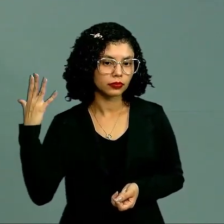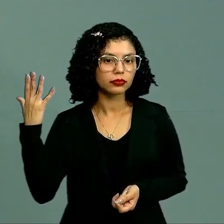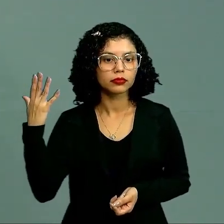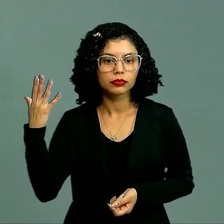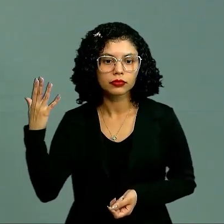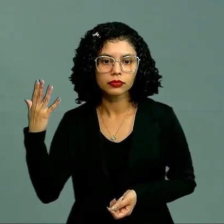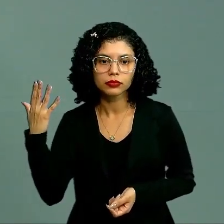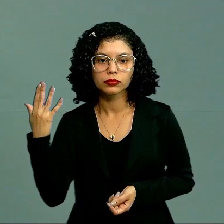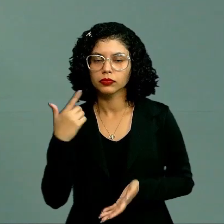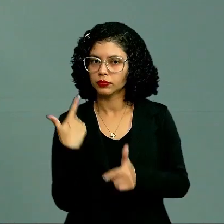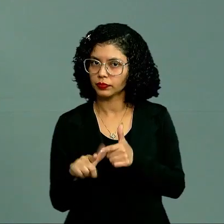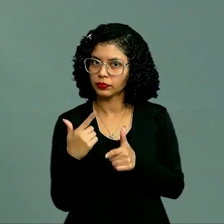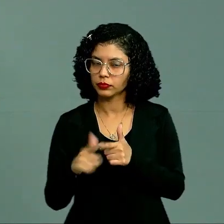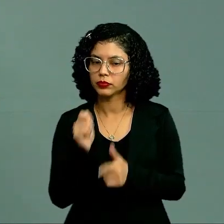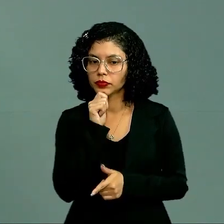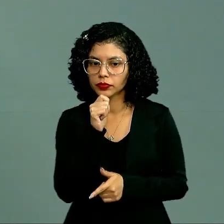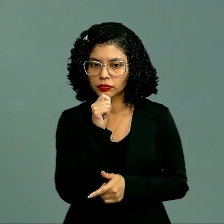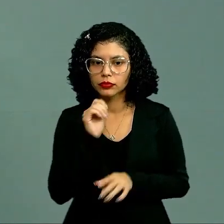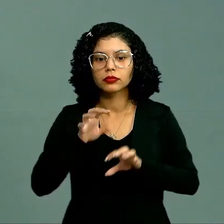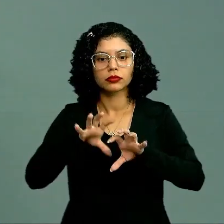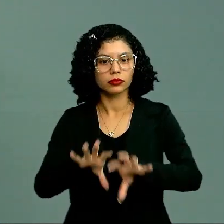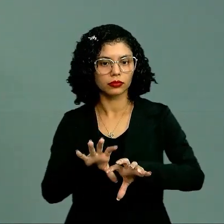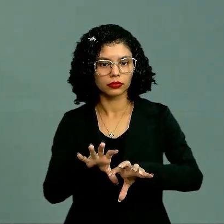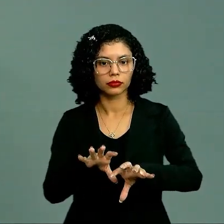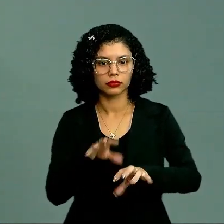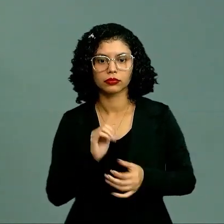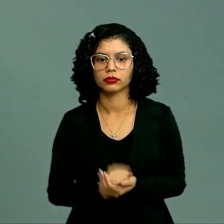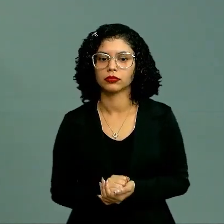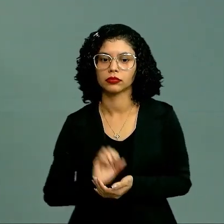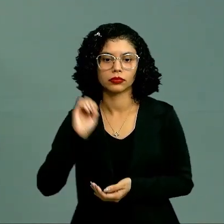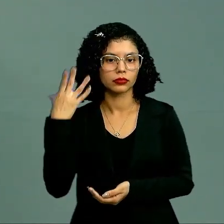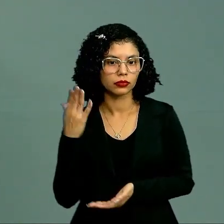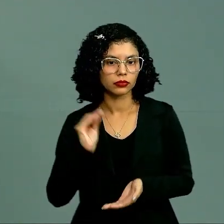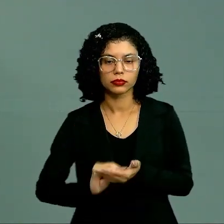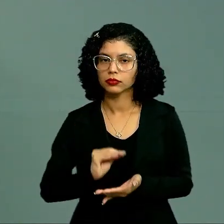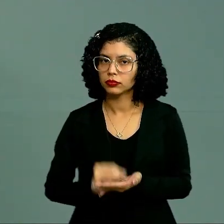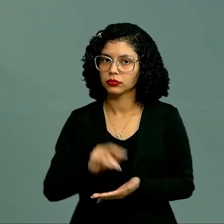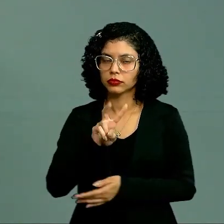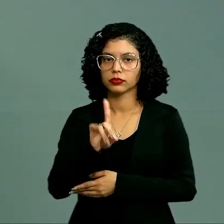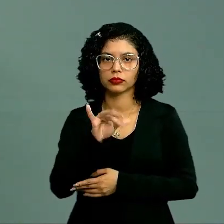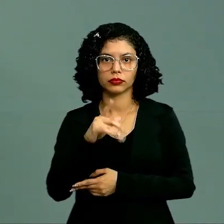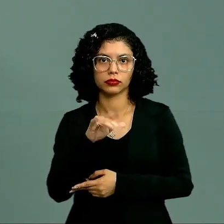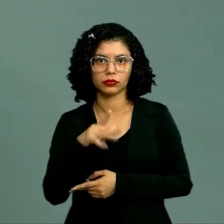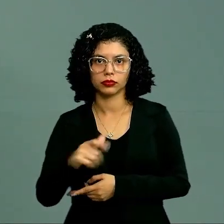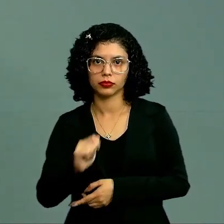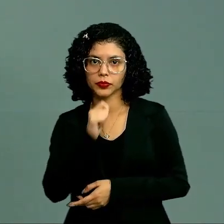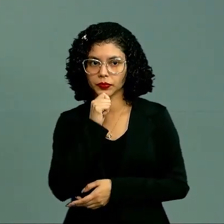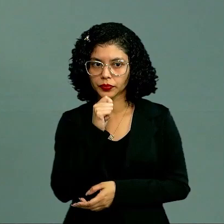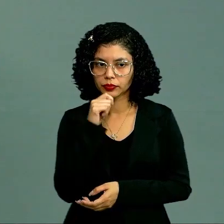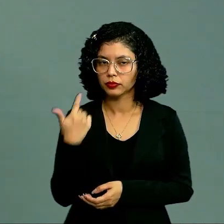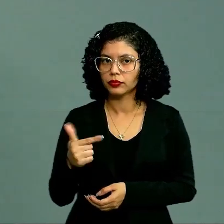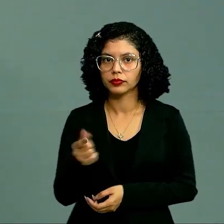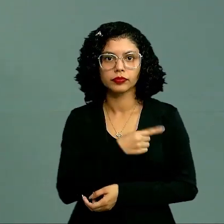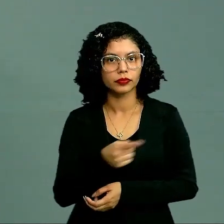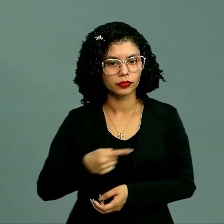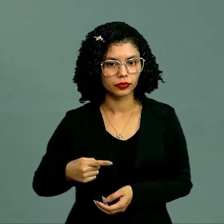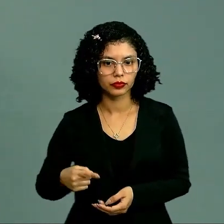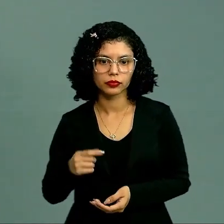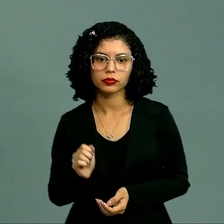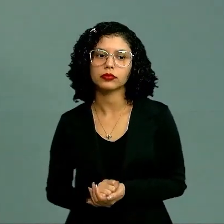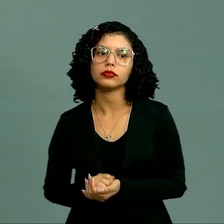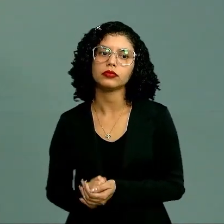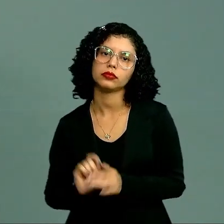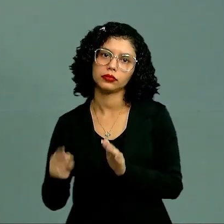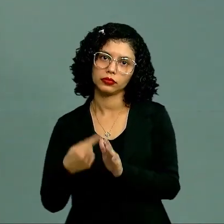a finalidade desse dano foi justamente essa, causar falta de vocalização nos ratos. Porém, não houve uma finalidade.